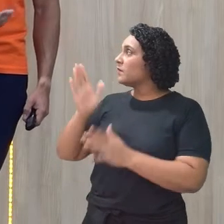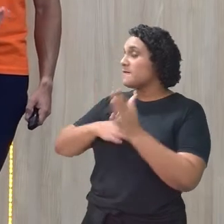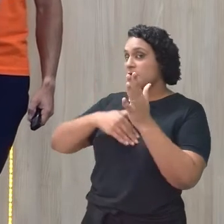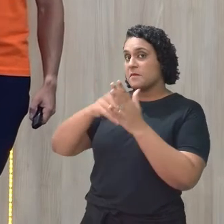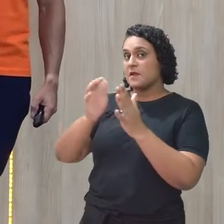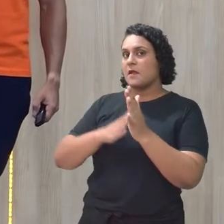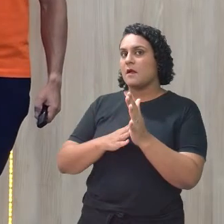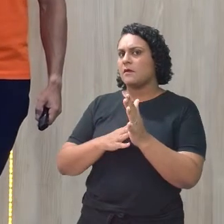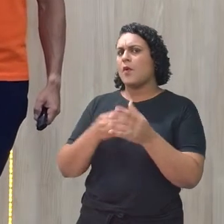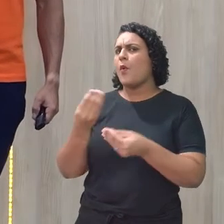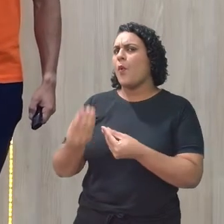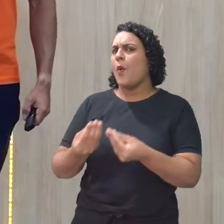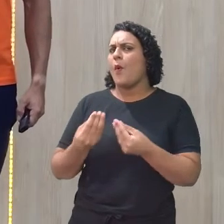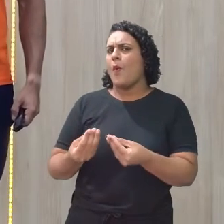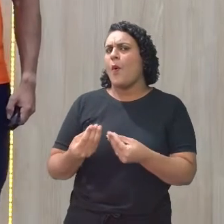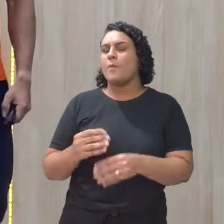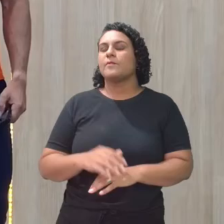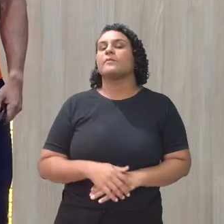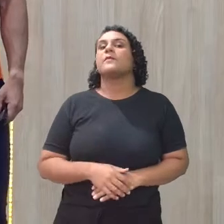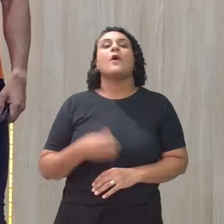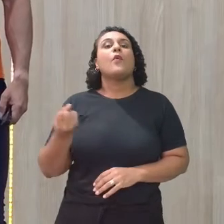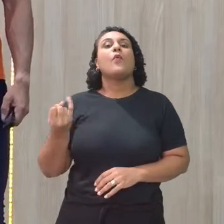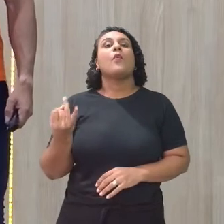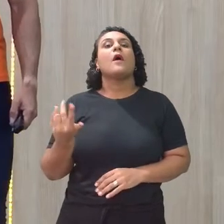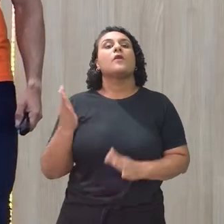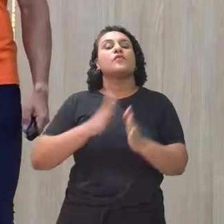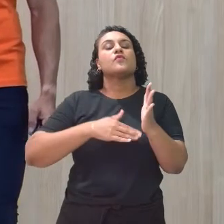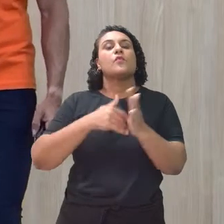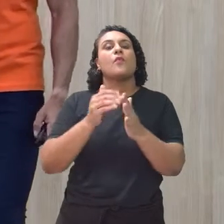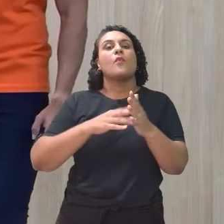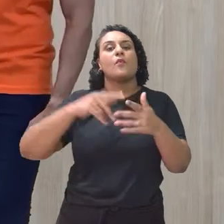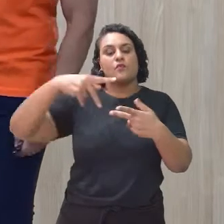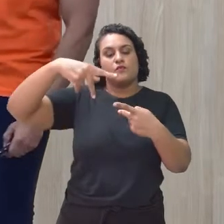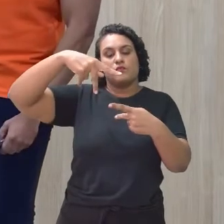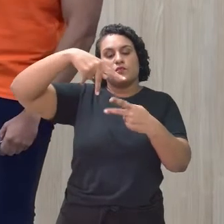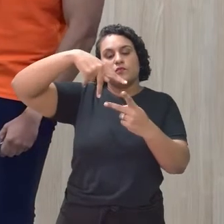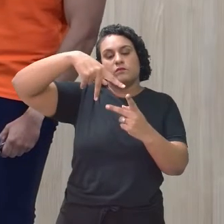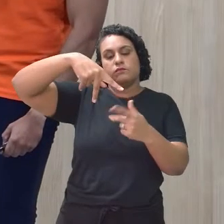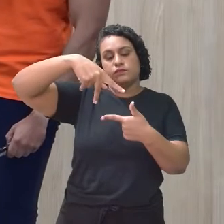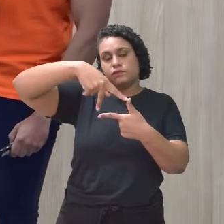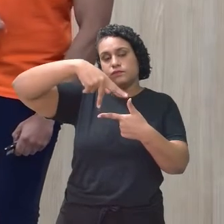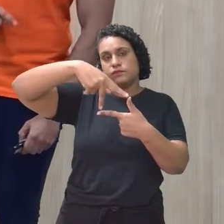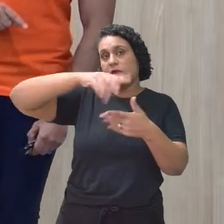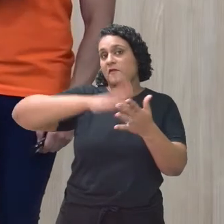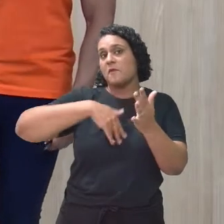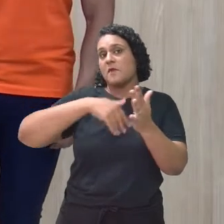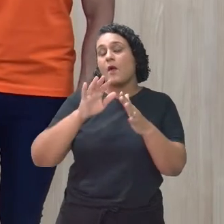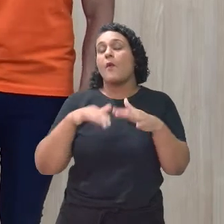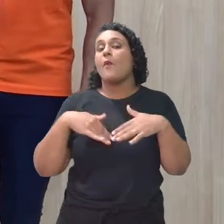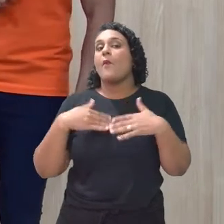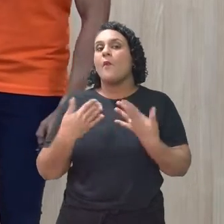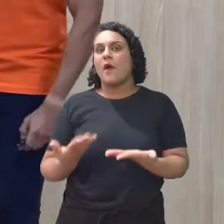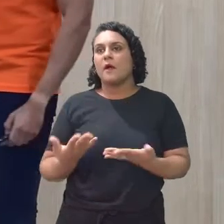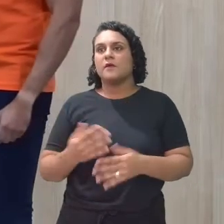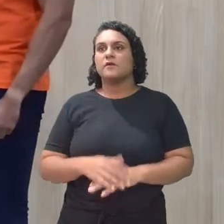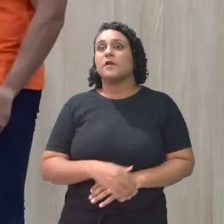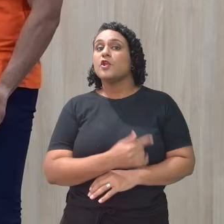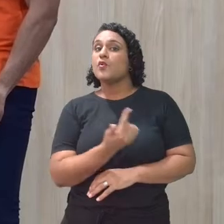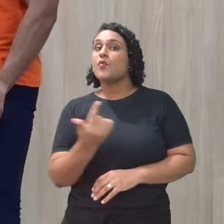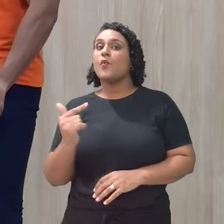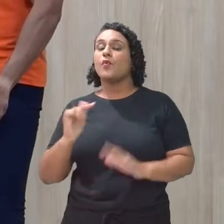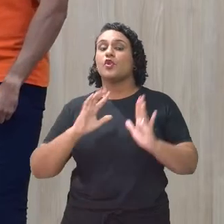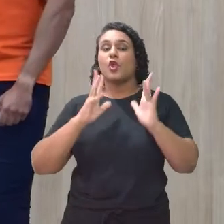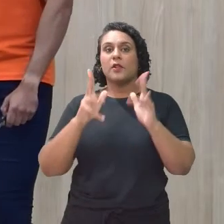pintada. Então, você vai contar aí quantos quadradinhos eu pintei, que foi um quadradinho, e um total de quantos quadradinhos que eu